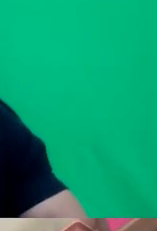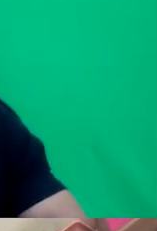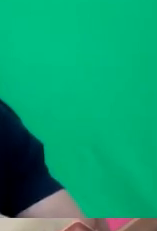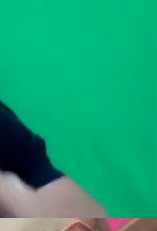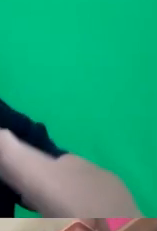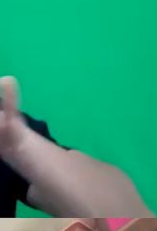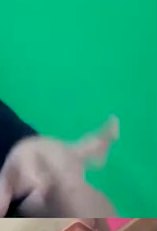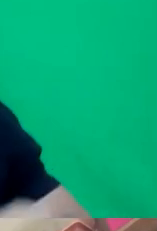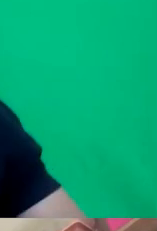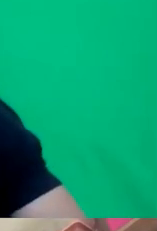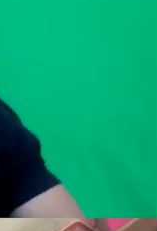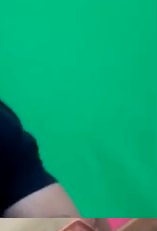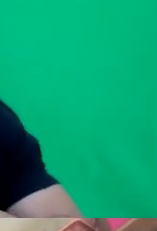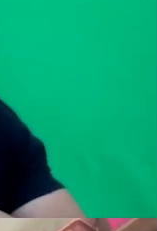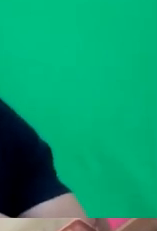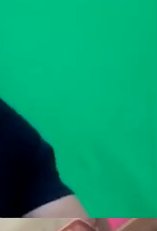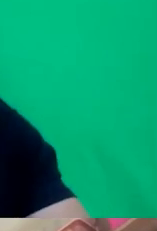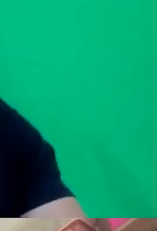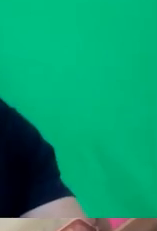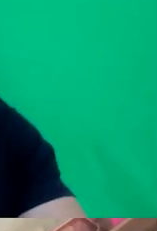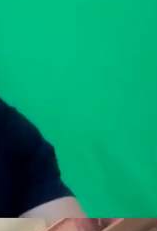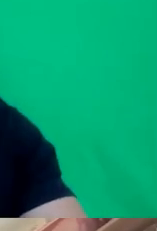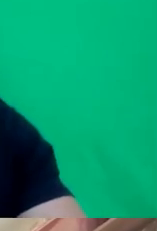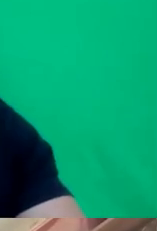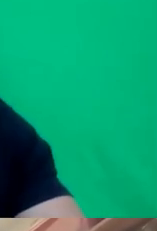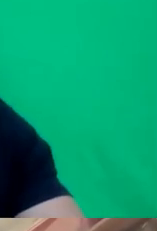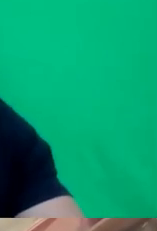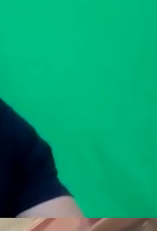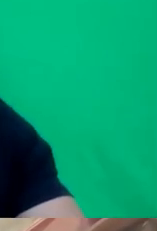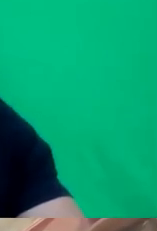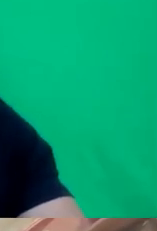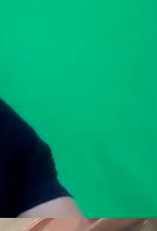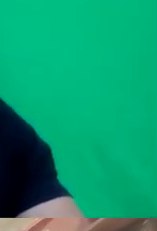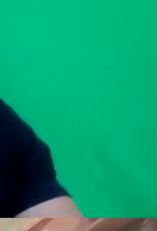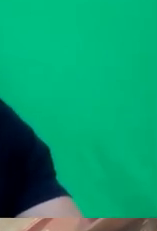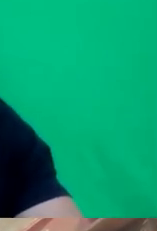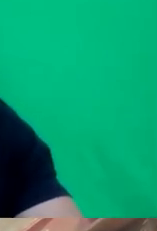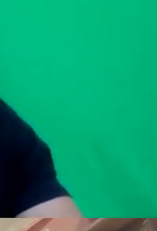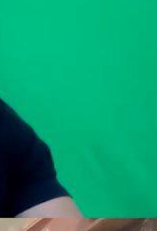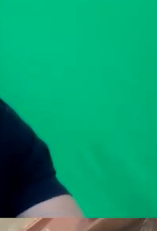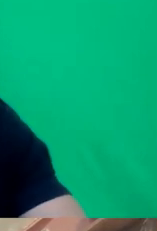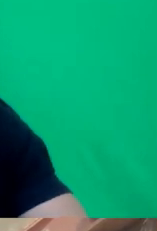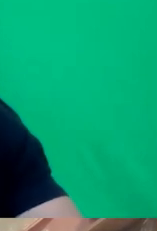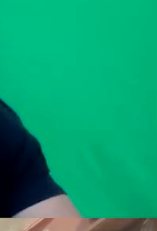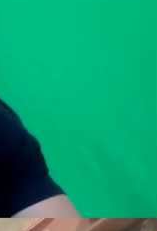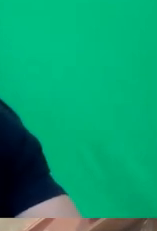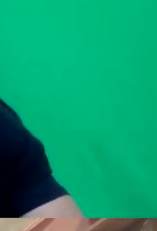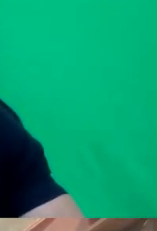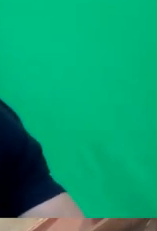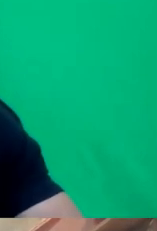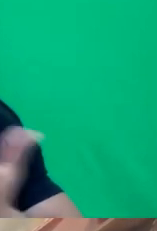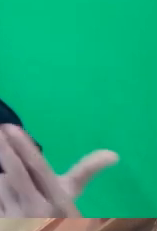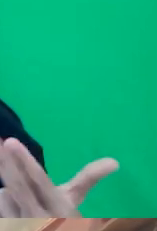ciência, porque senão eu fico ali viajando no meio desses romances, dessas obras. Tem que eu tenho esse problema